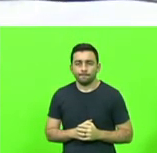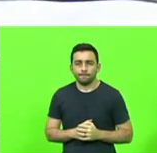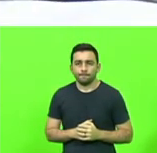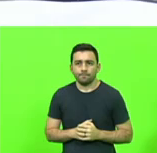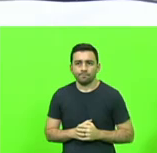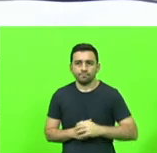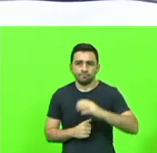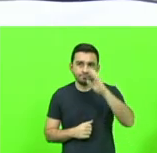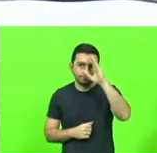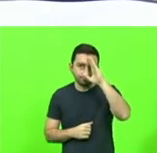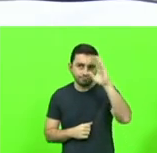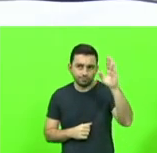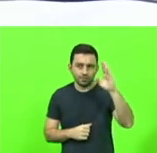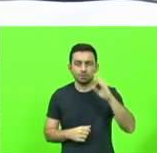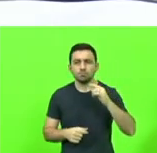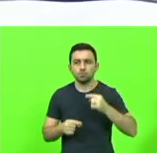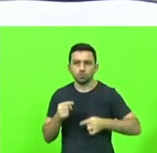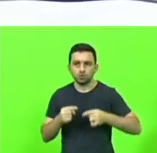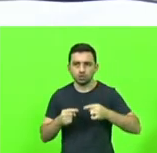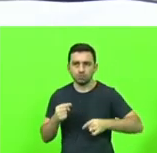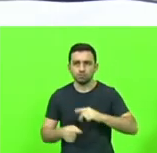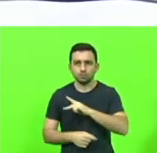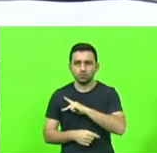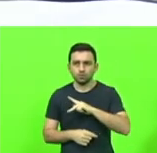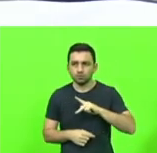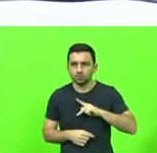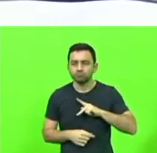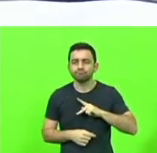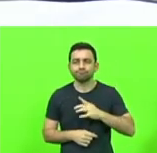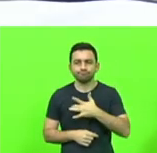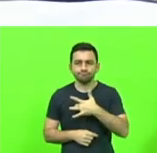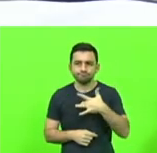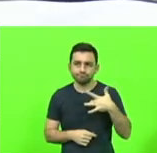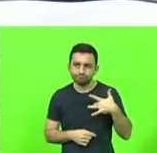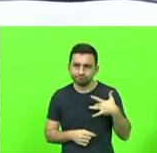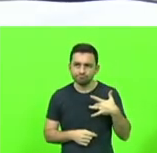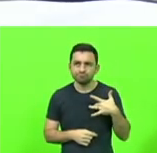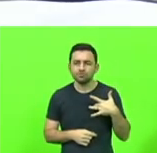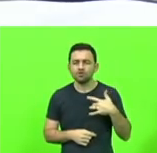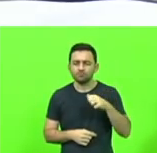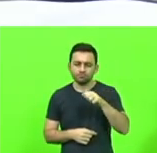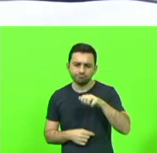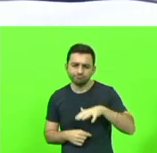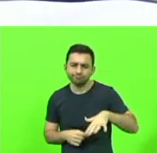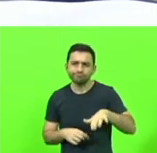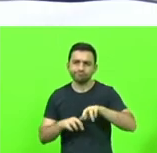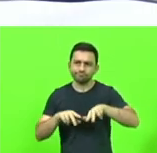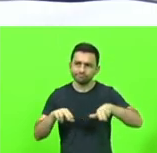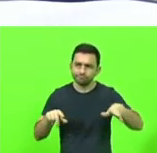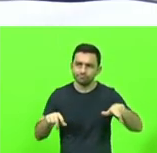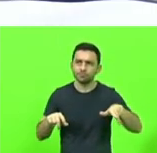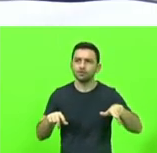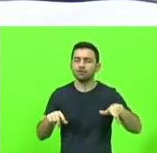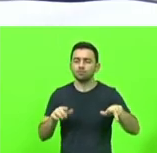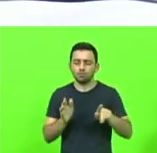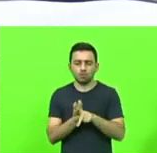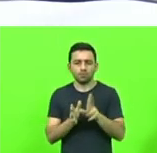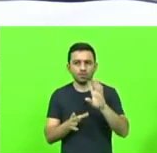Principalmente políticas públicas de saúde, justamente nos vários espaços dentro do Estado de Santa